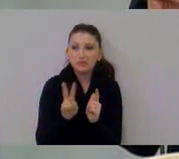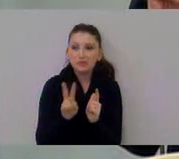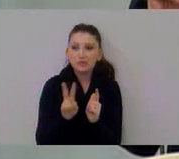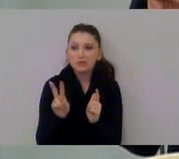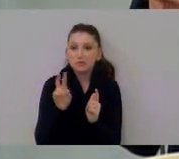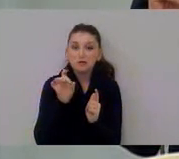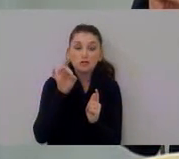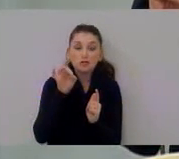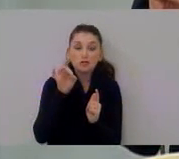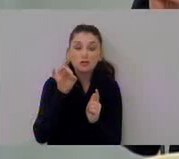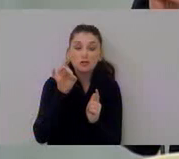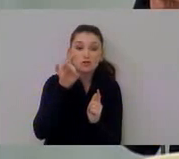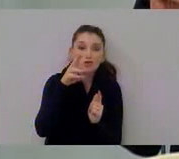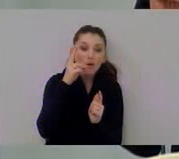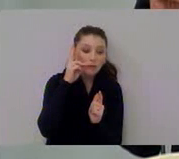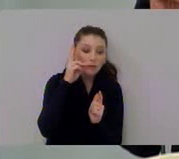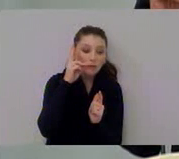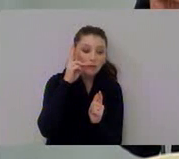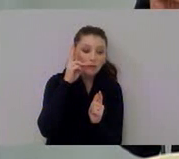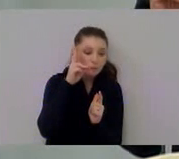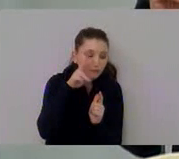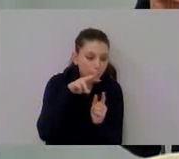fiscaliza, né?